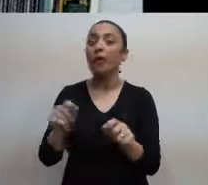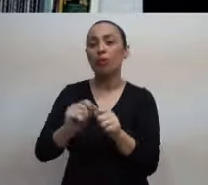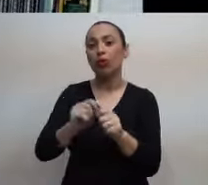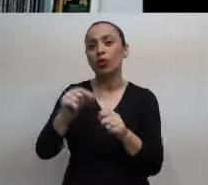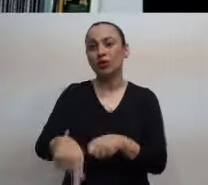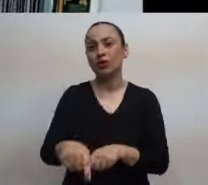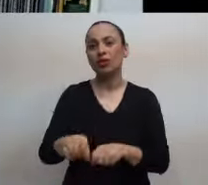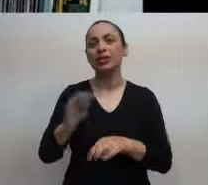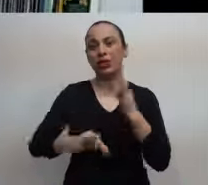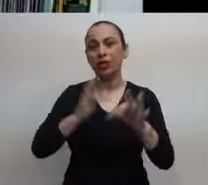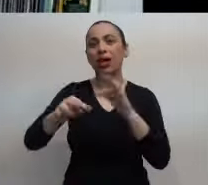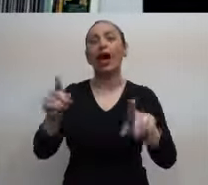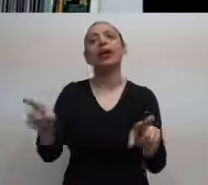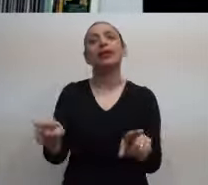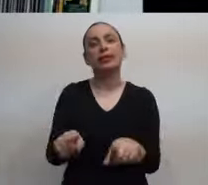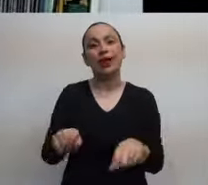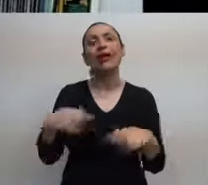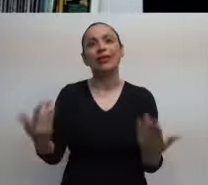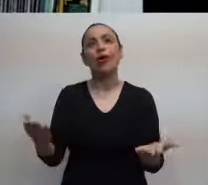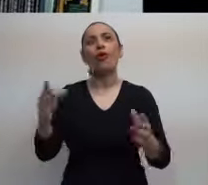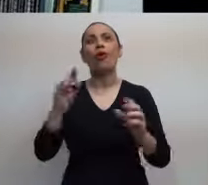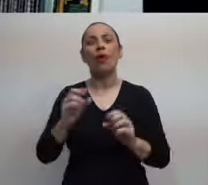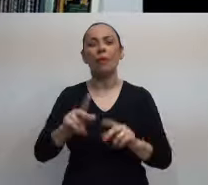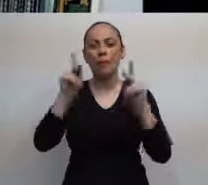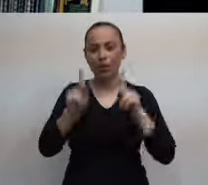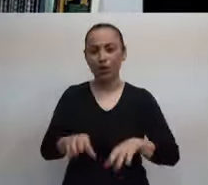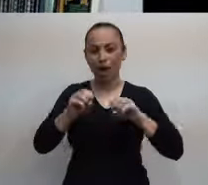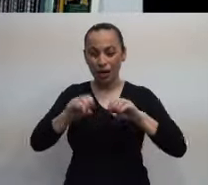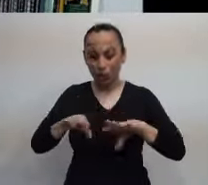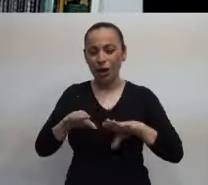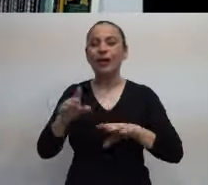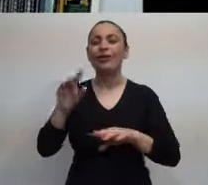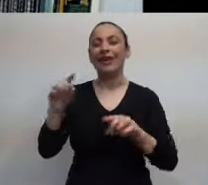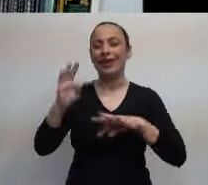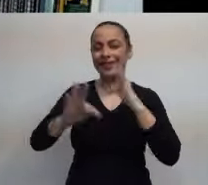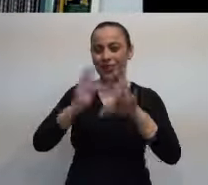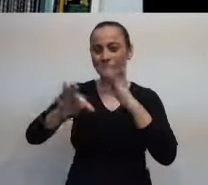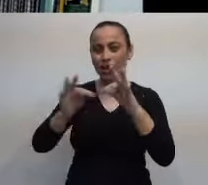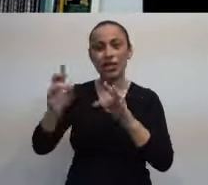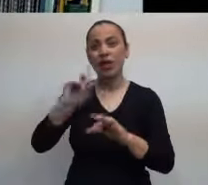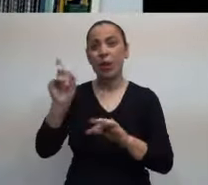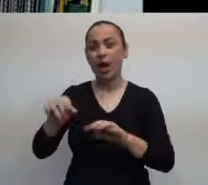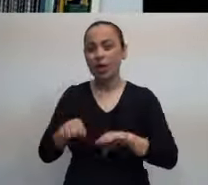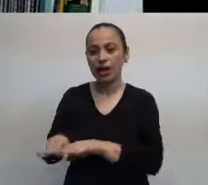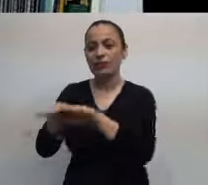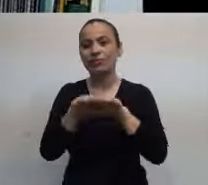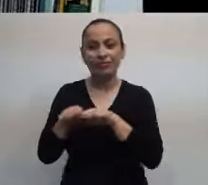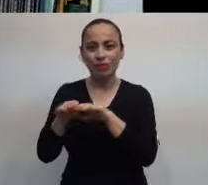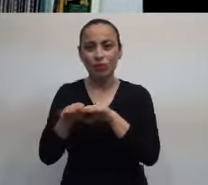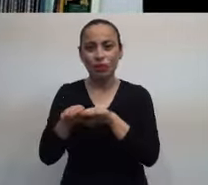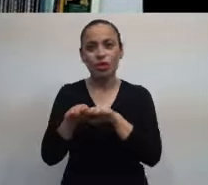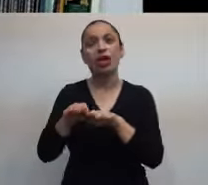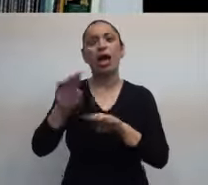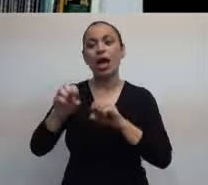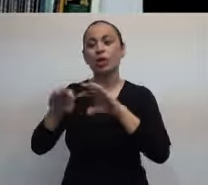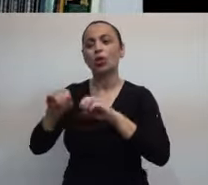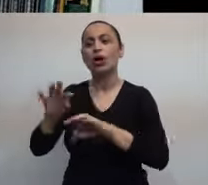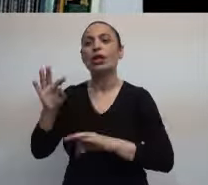produzi-las. Assim, o educador da tecnologia não educa na homogeneidade, e sim na